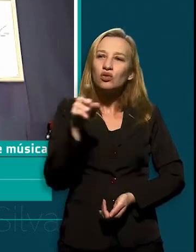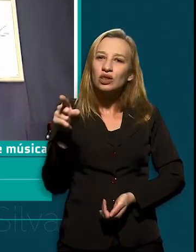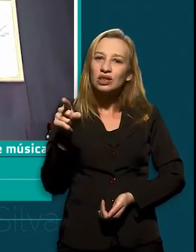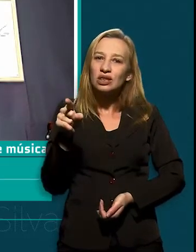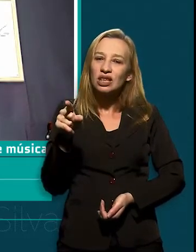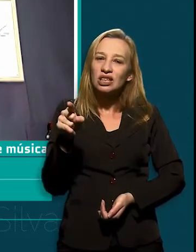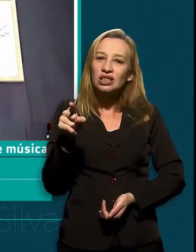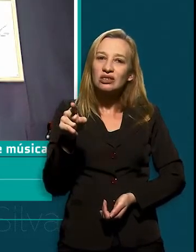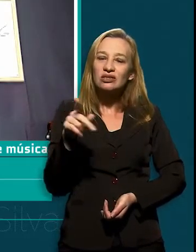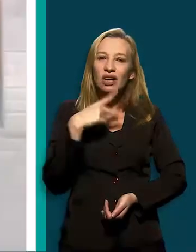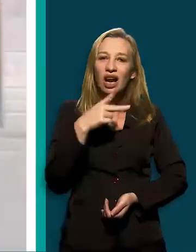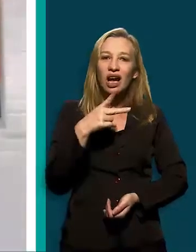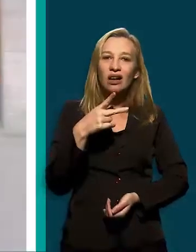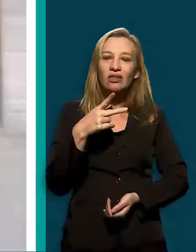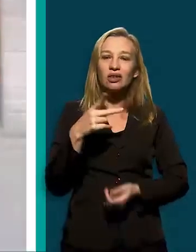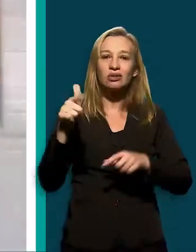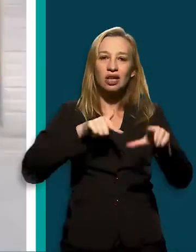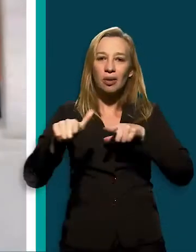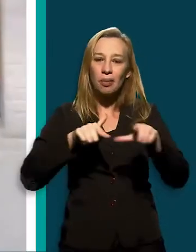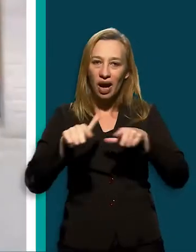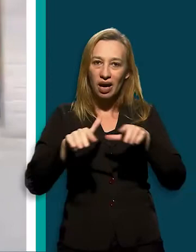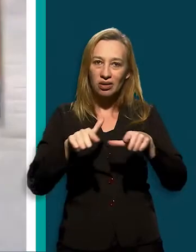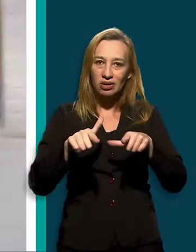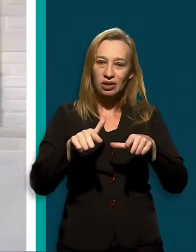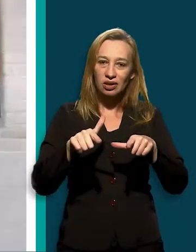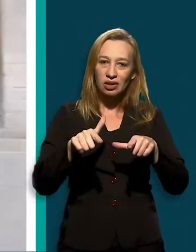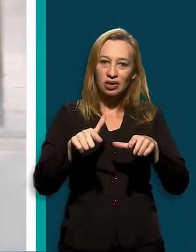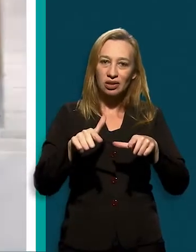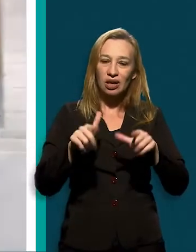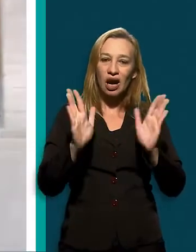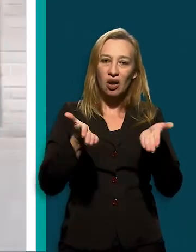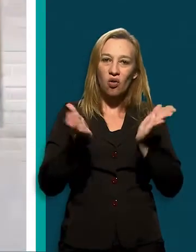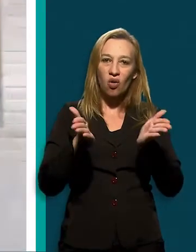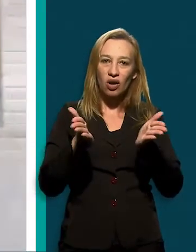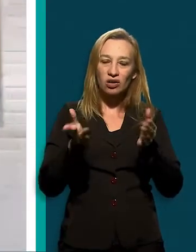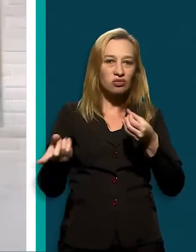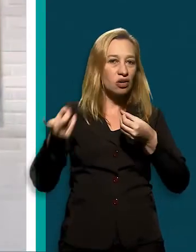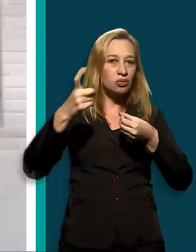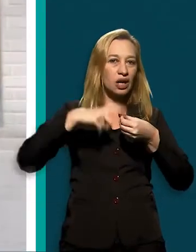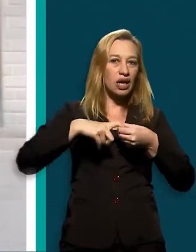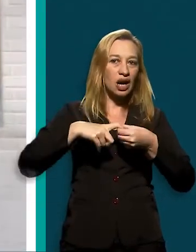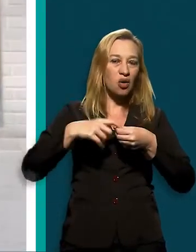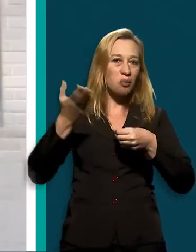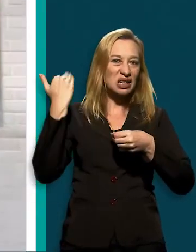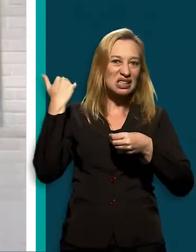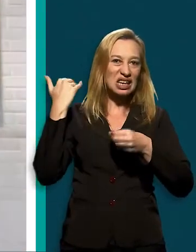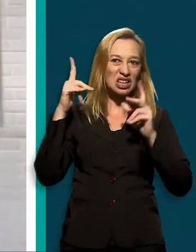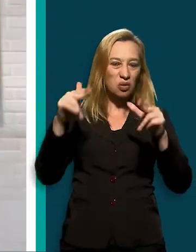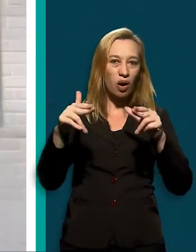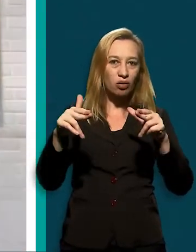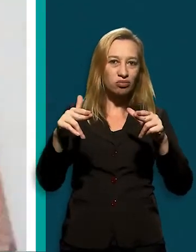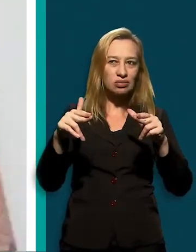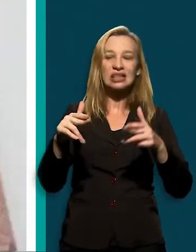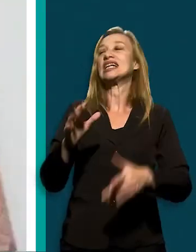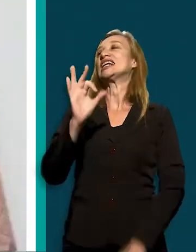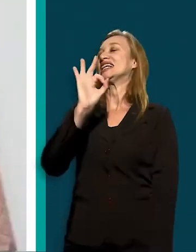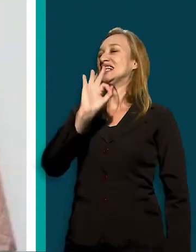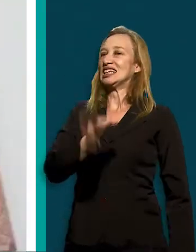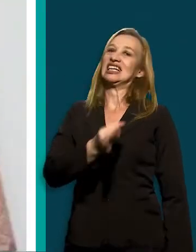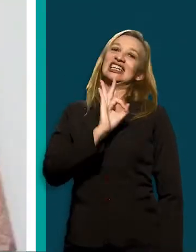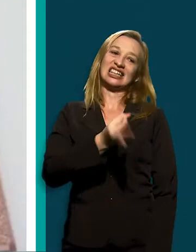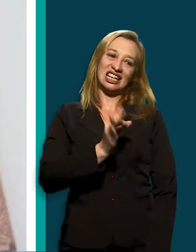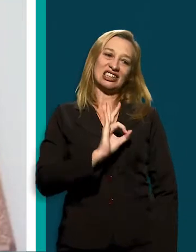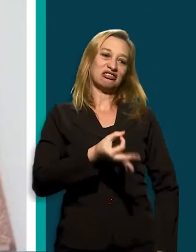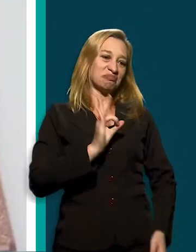Vocês diriam que o negócio de vocês não voltará a ser o que era antes, depois dessa pandemia? Com certeza,